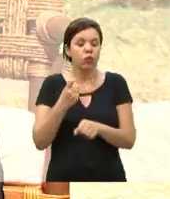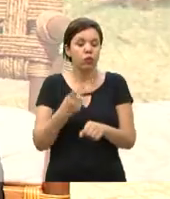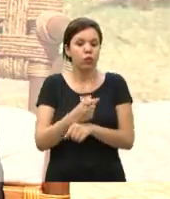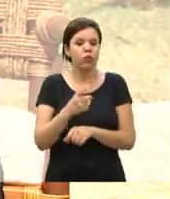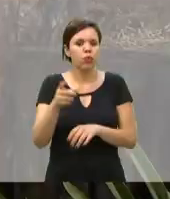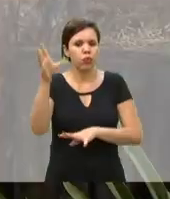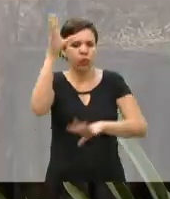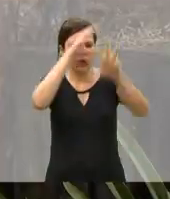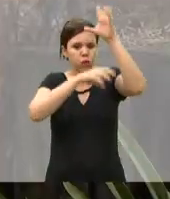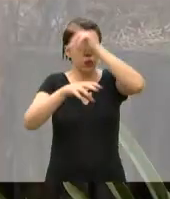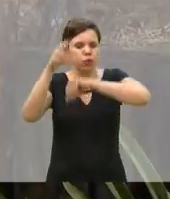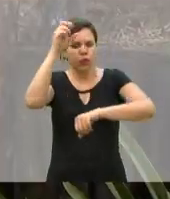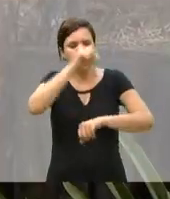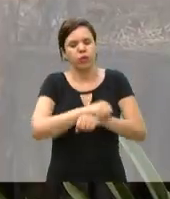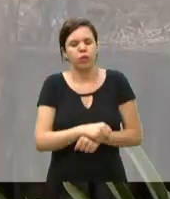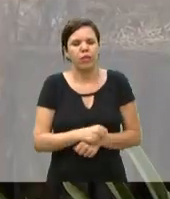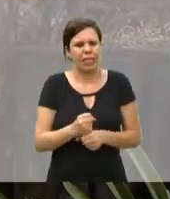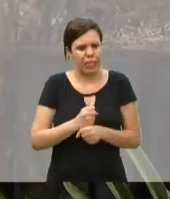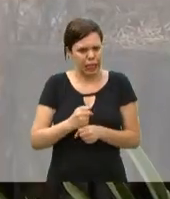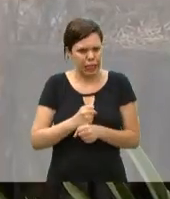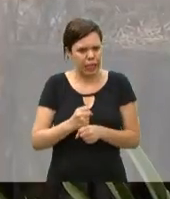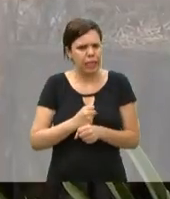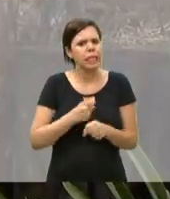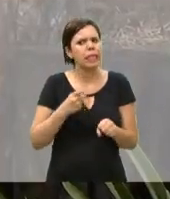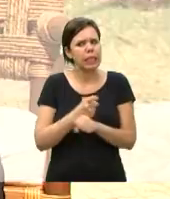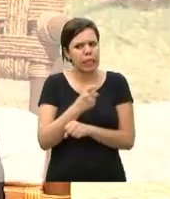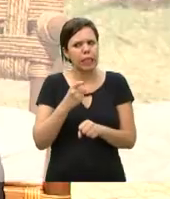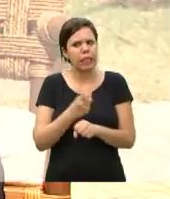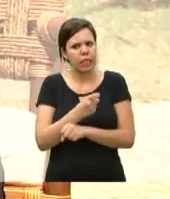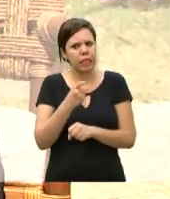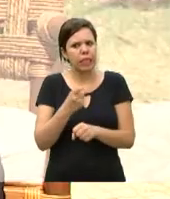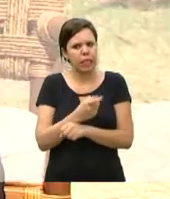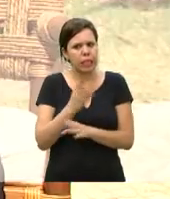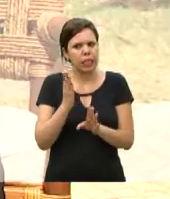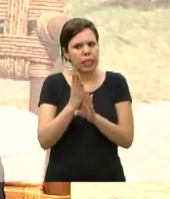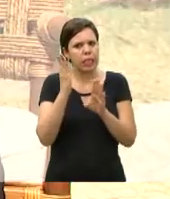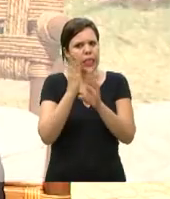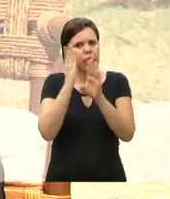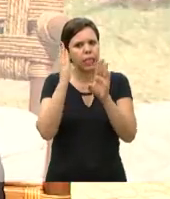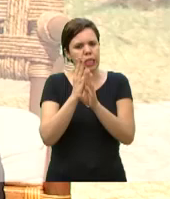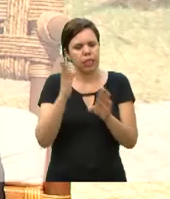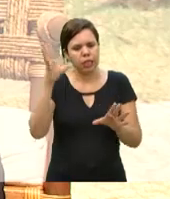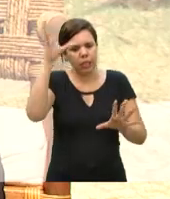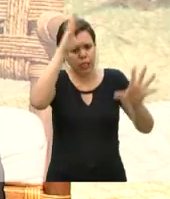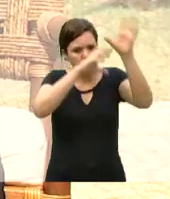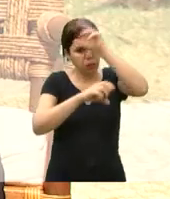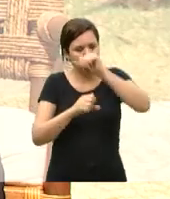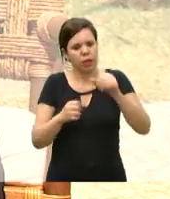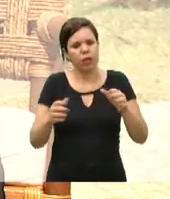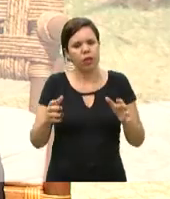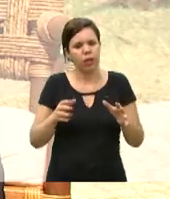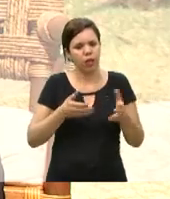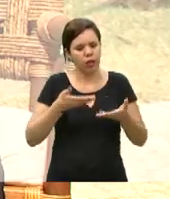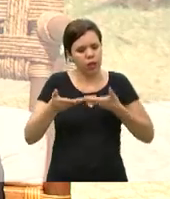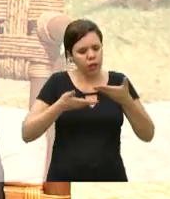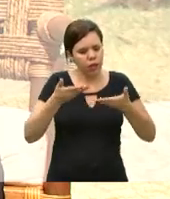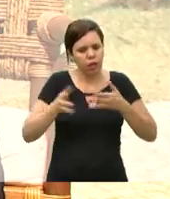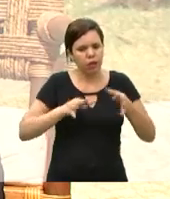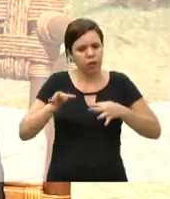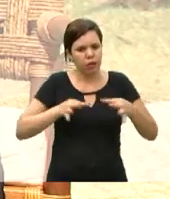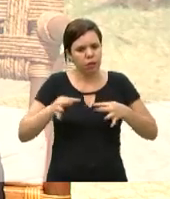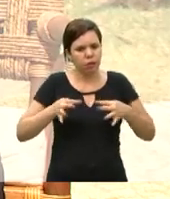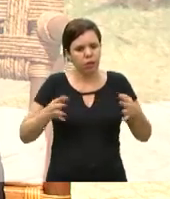para o aprendizagem dela. Porque foram anos de descobertas, né? Anos de descoberta para aprendizagem e tratamento dessas